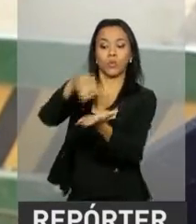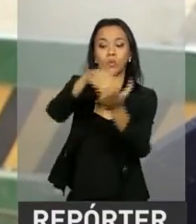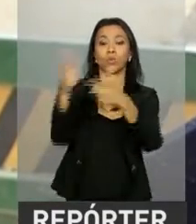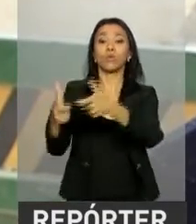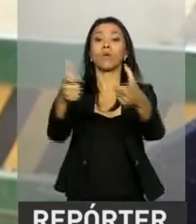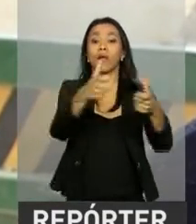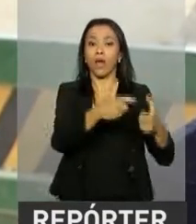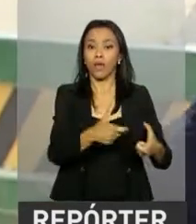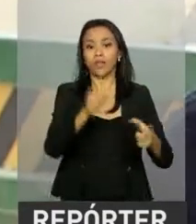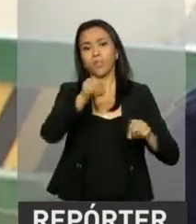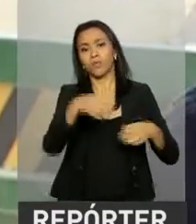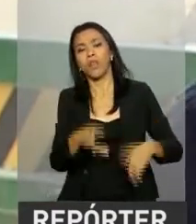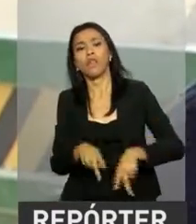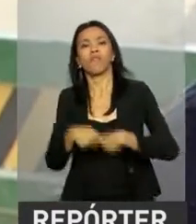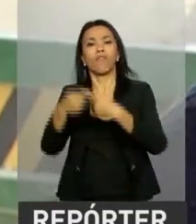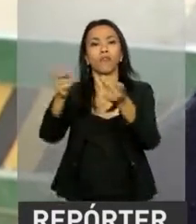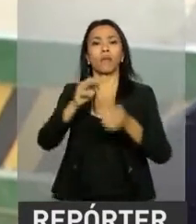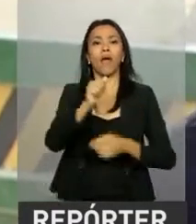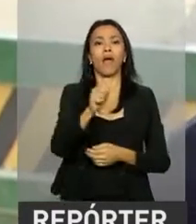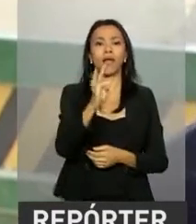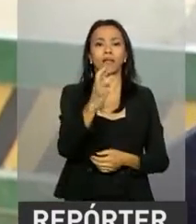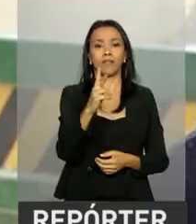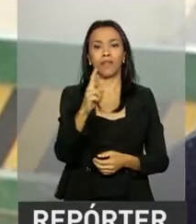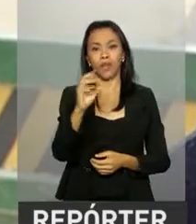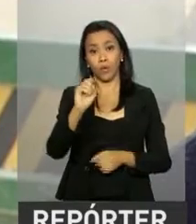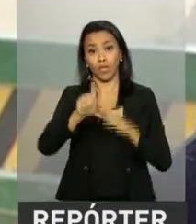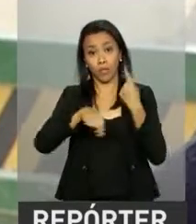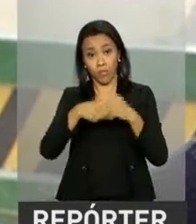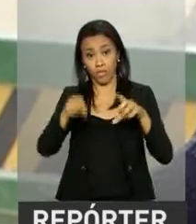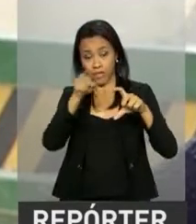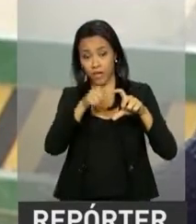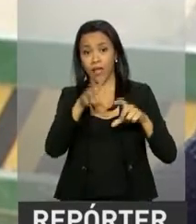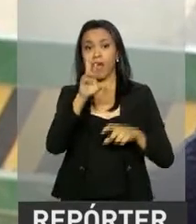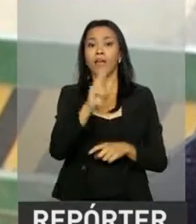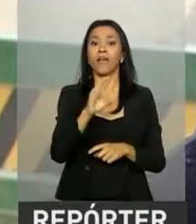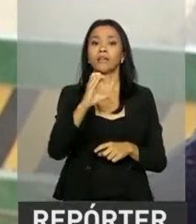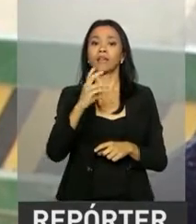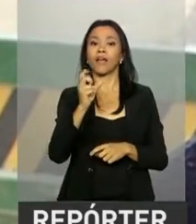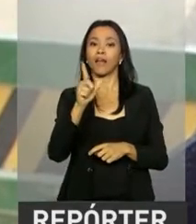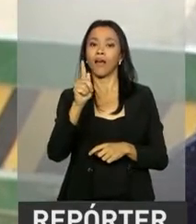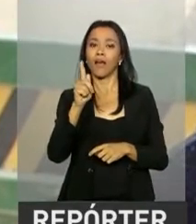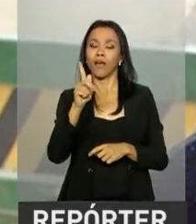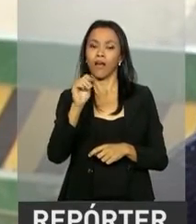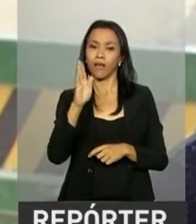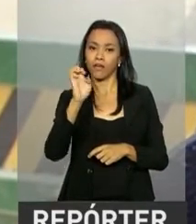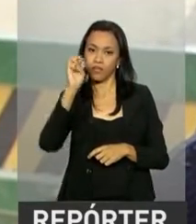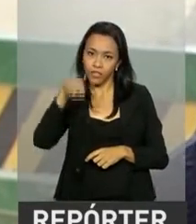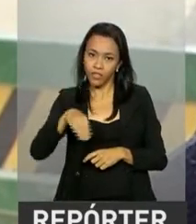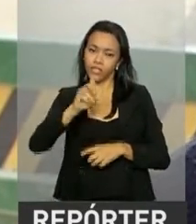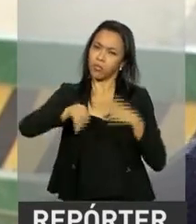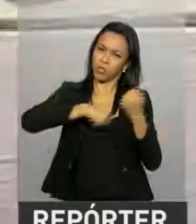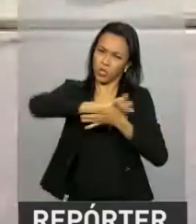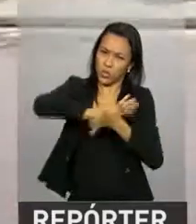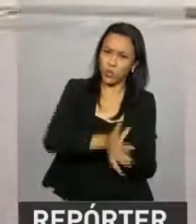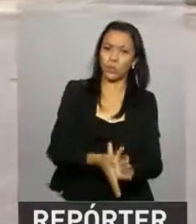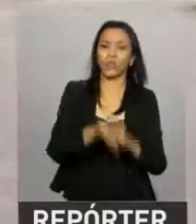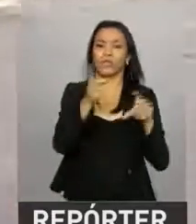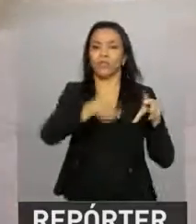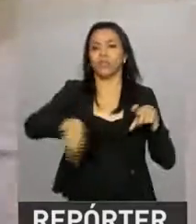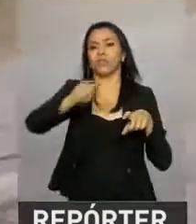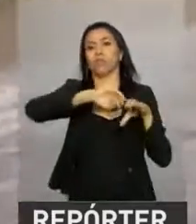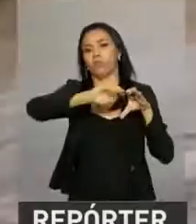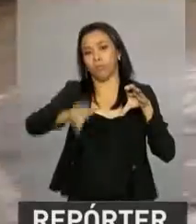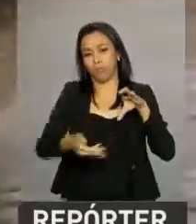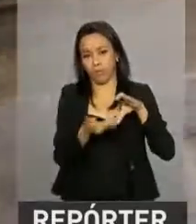no aterro sanitário. E de lá eles seguem para a Recicla NIP, onde os pneus serão reprocessados e serão destruídos completamente. E também